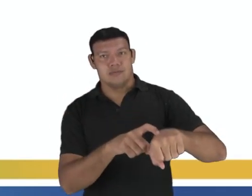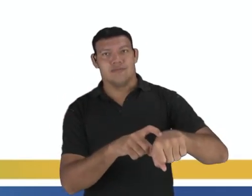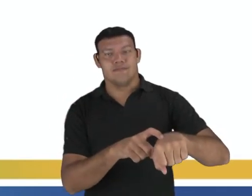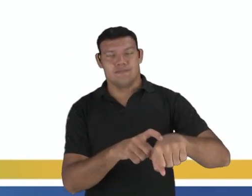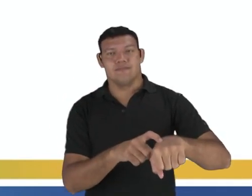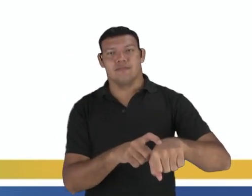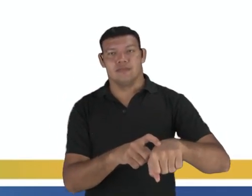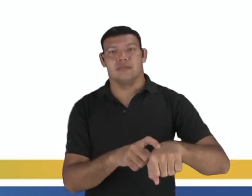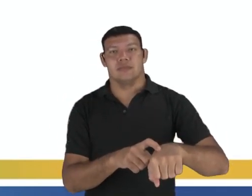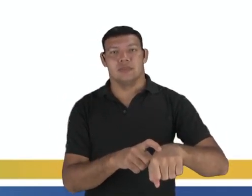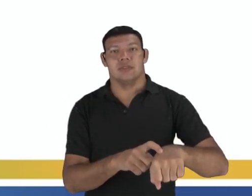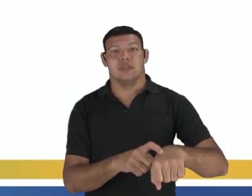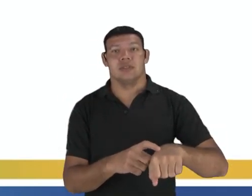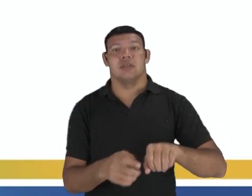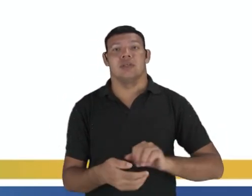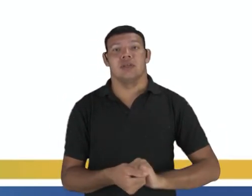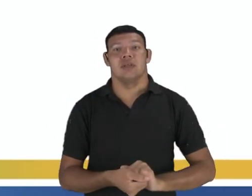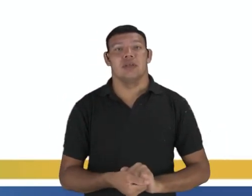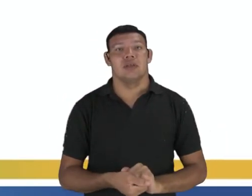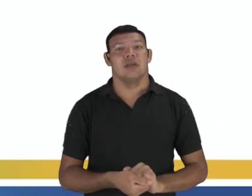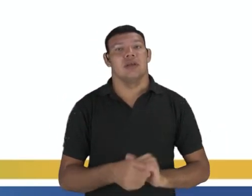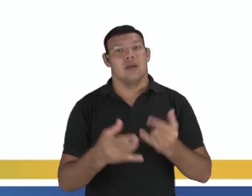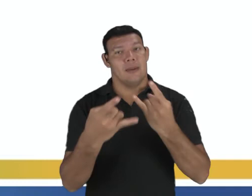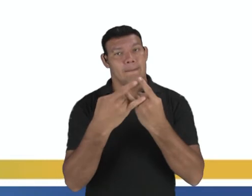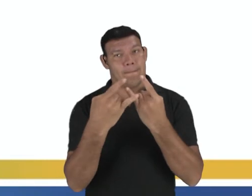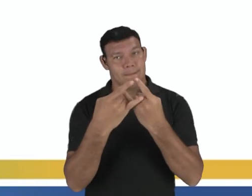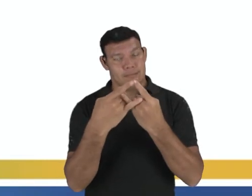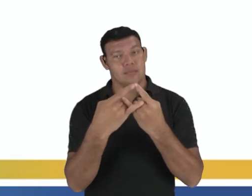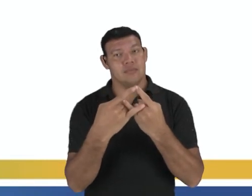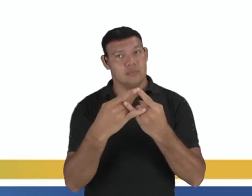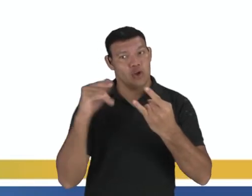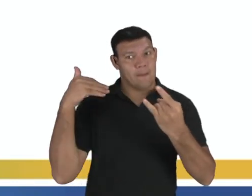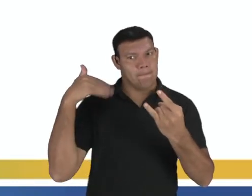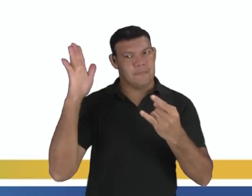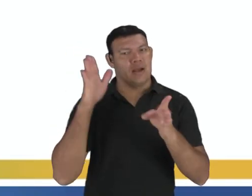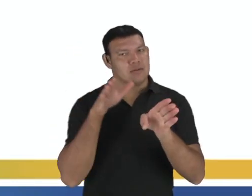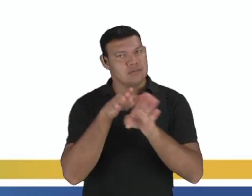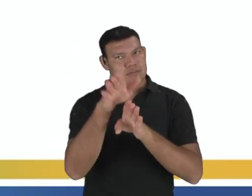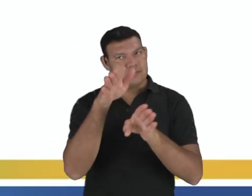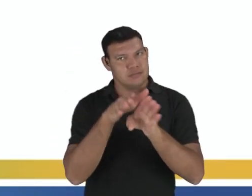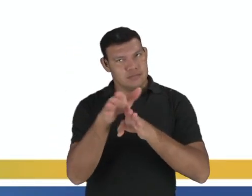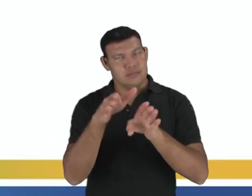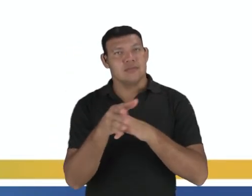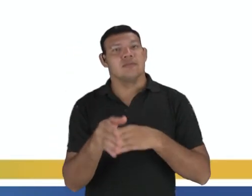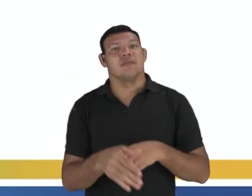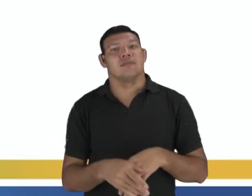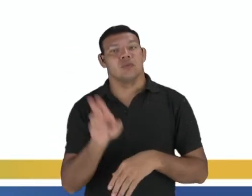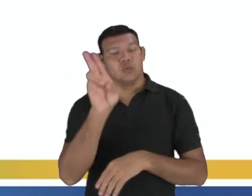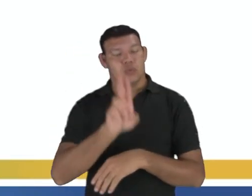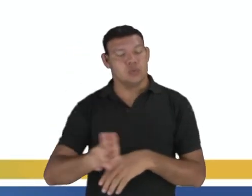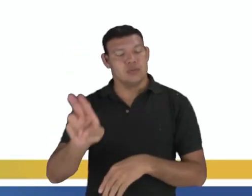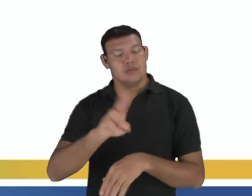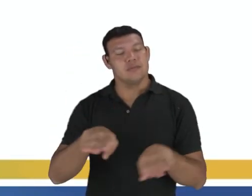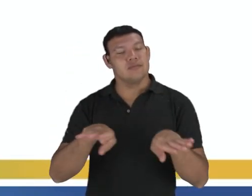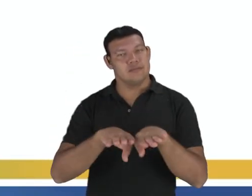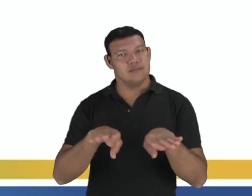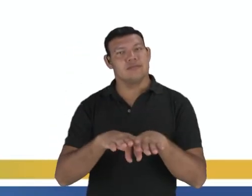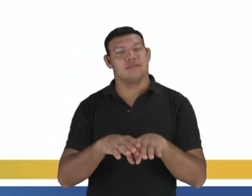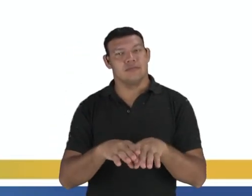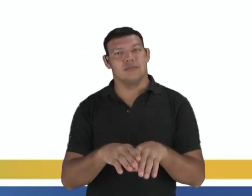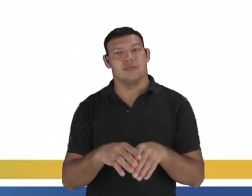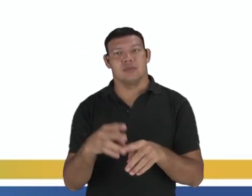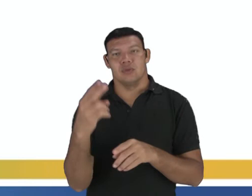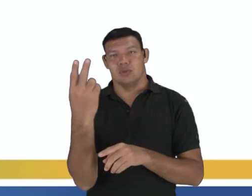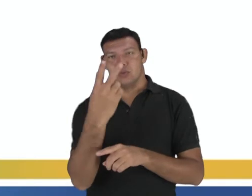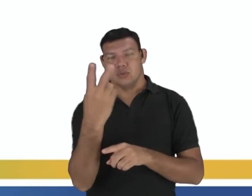sexualmente transmissíveis é a camisinha por isso que é o método contraceptivo mais indicado né e o mais usado até porque ele